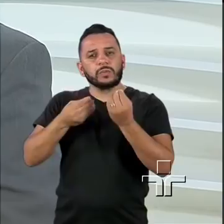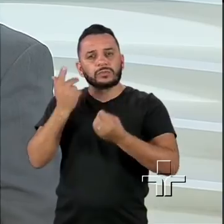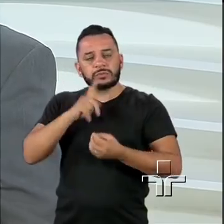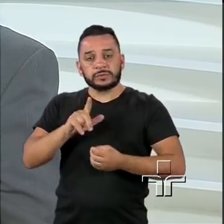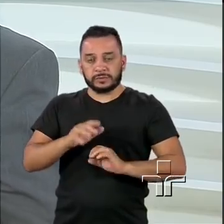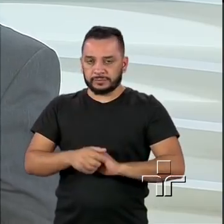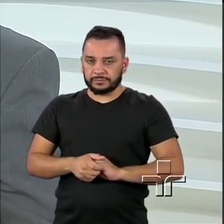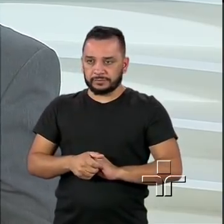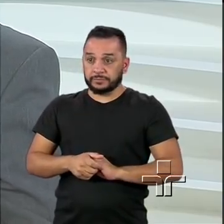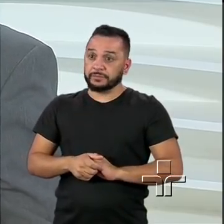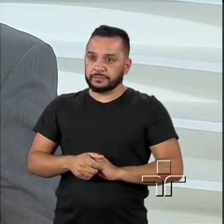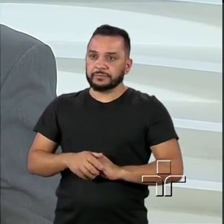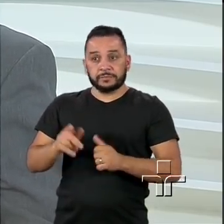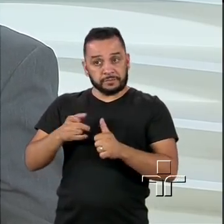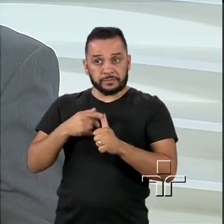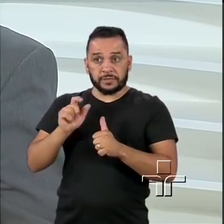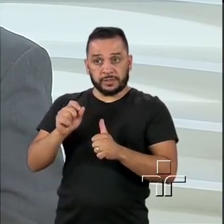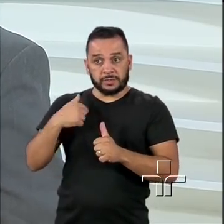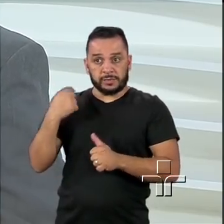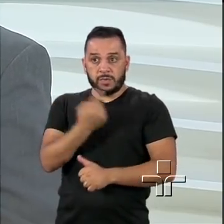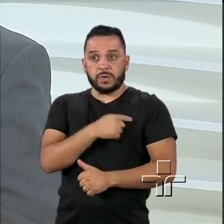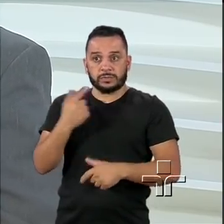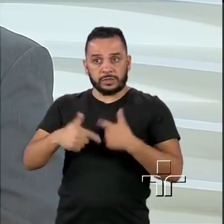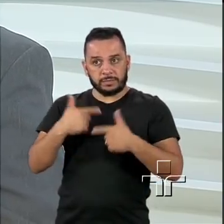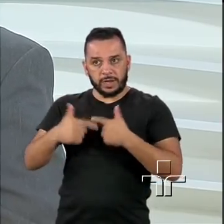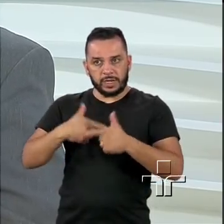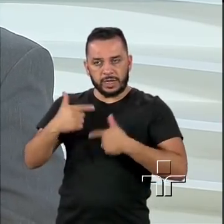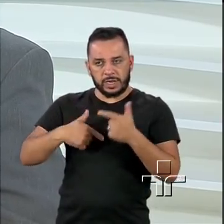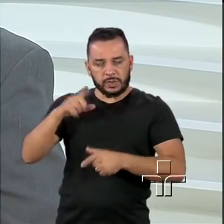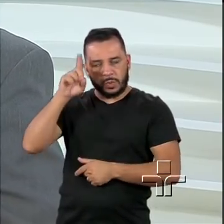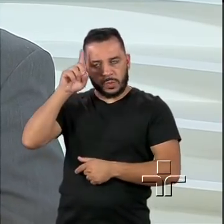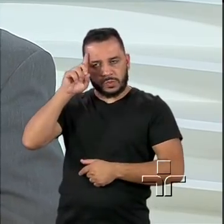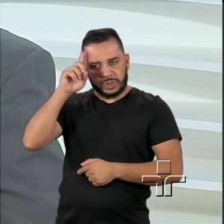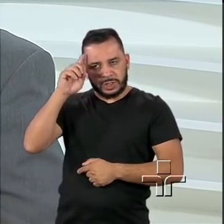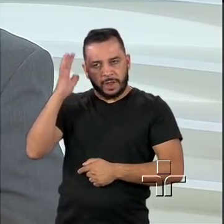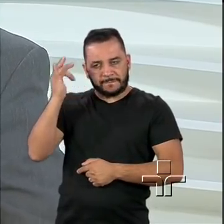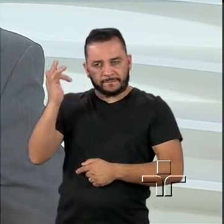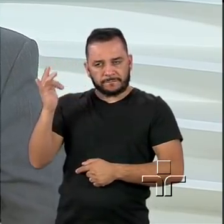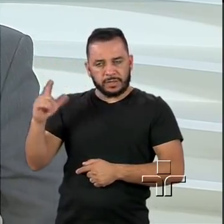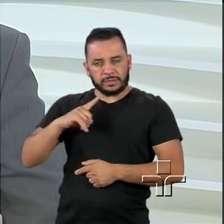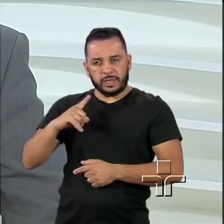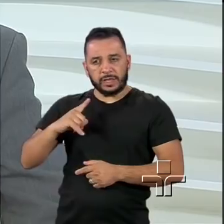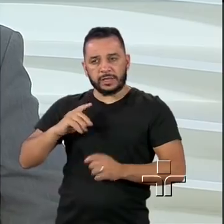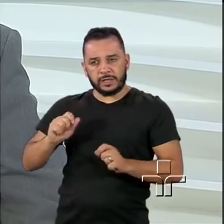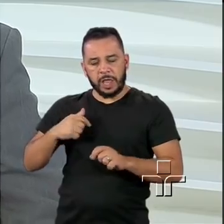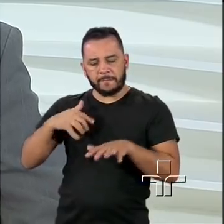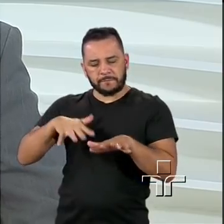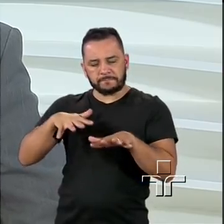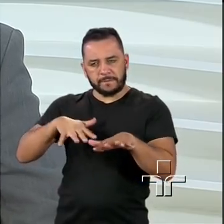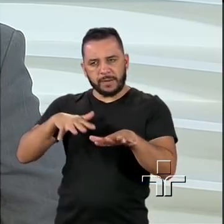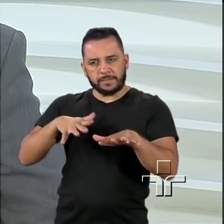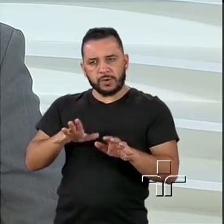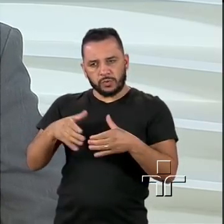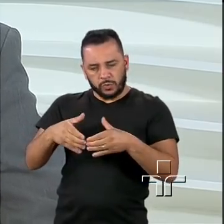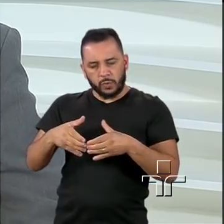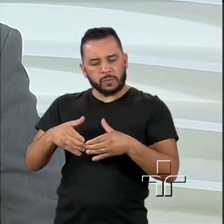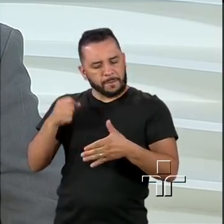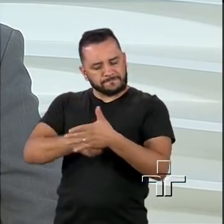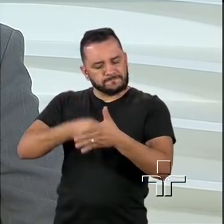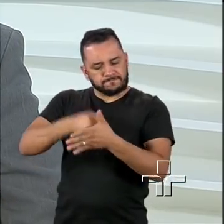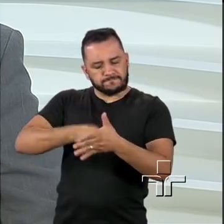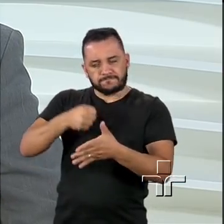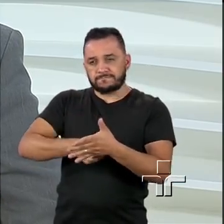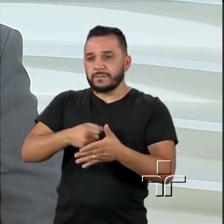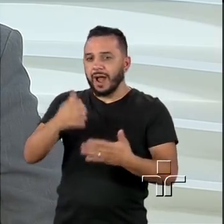que... Primeiro, nós estamos trabalhando, né, todos os dias, enfim, tem uma militância fantástica. Aliás, quero agradecer toda a nossa militância